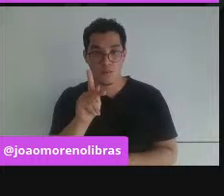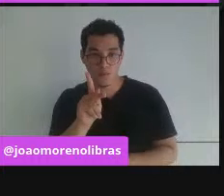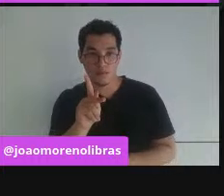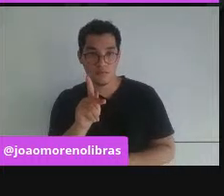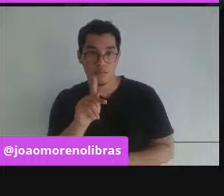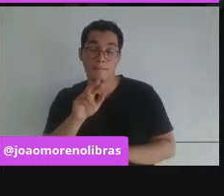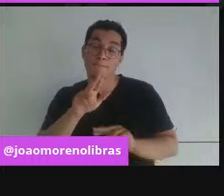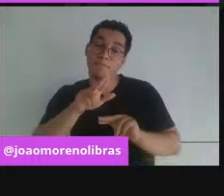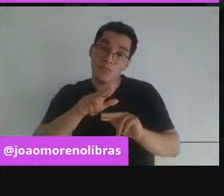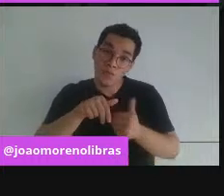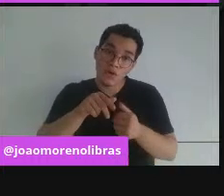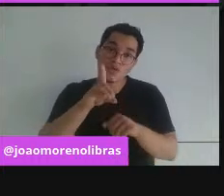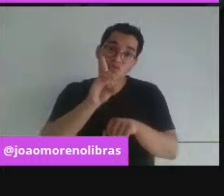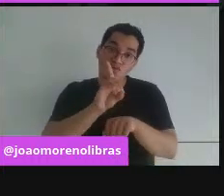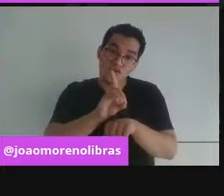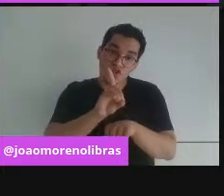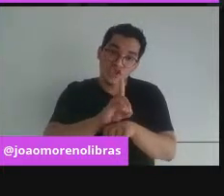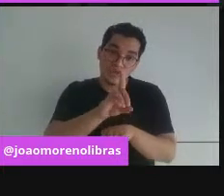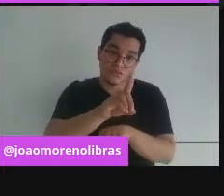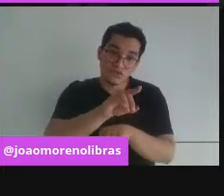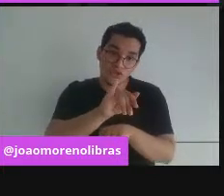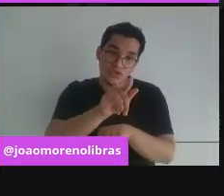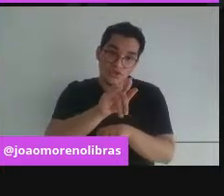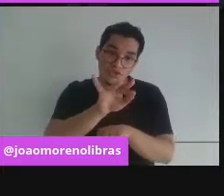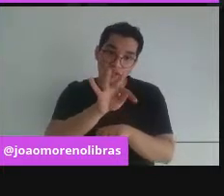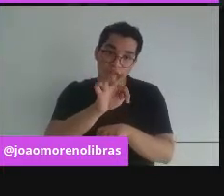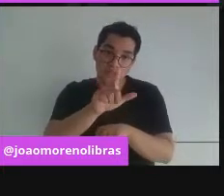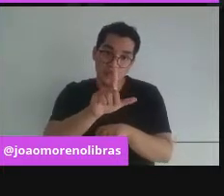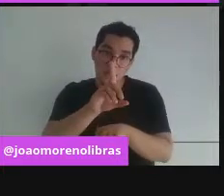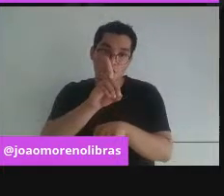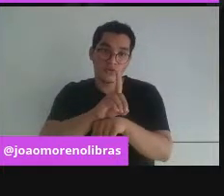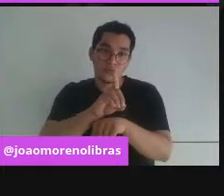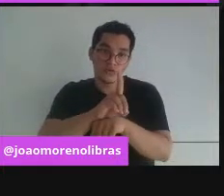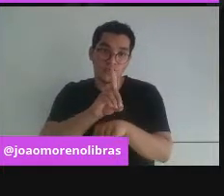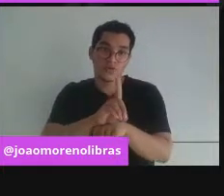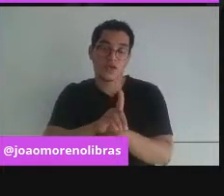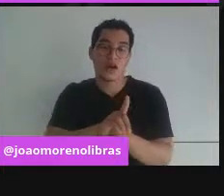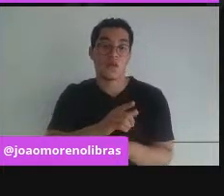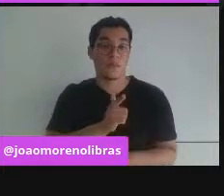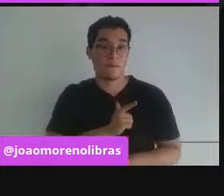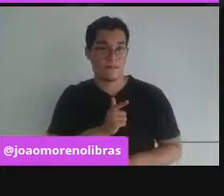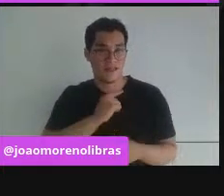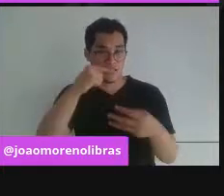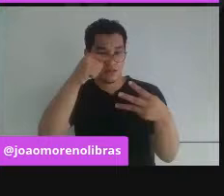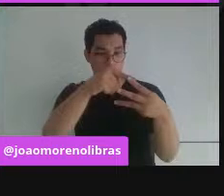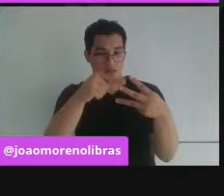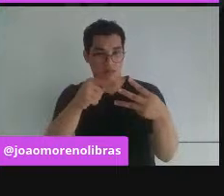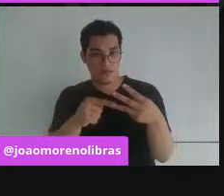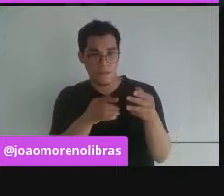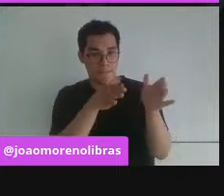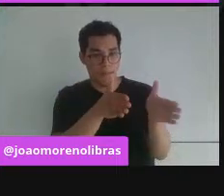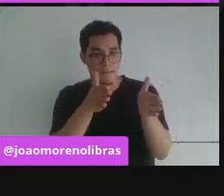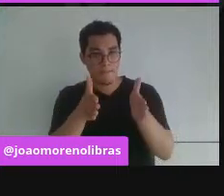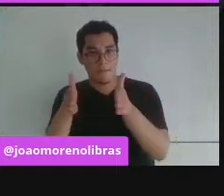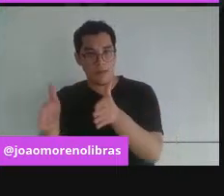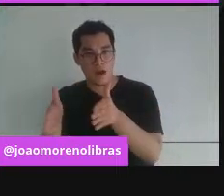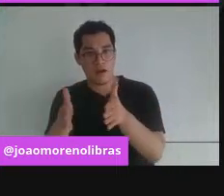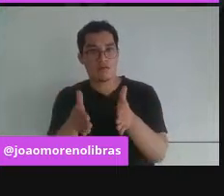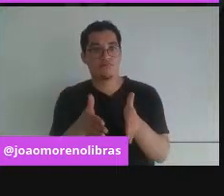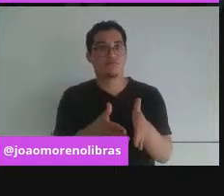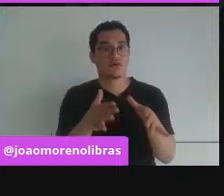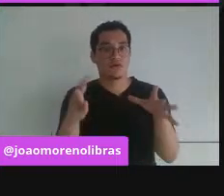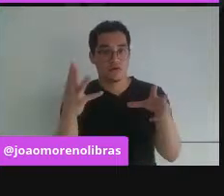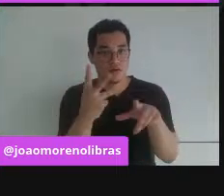Tá certo? Ele se compõe de três partes, que somam 13 capítulos. A quantidade de páginas desses